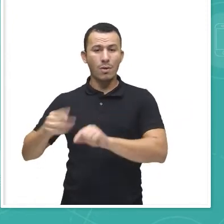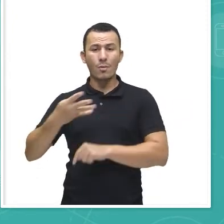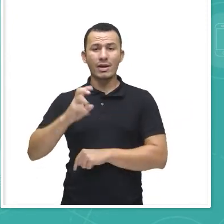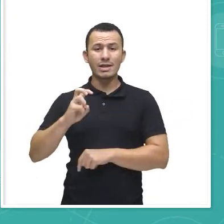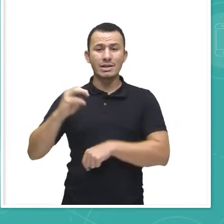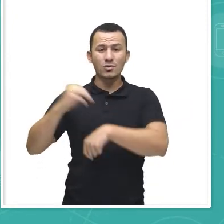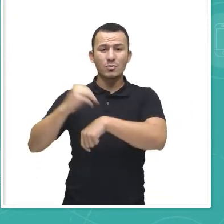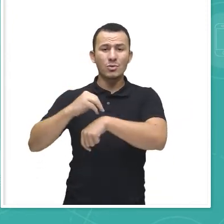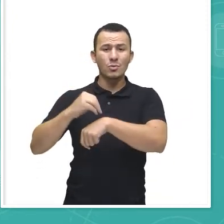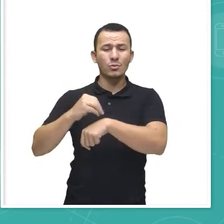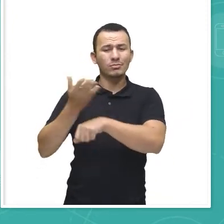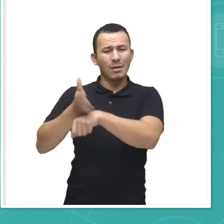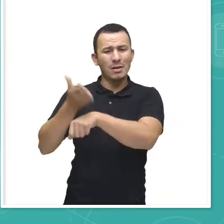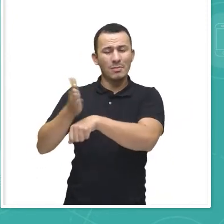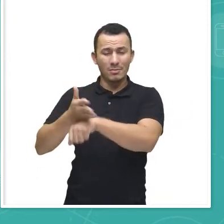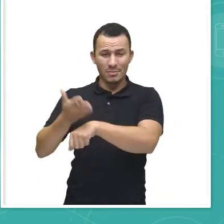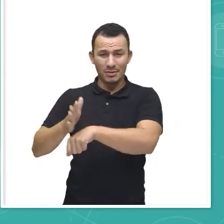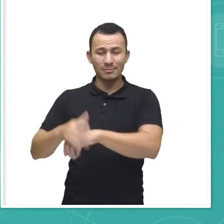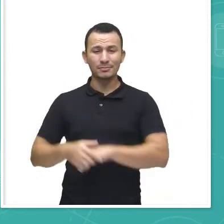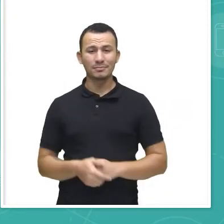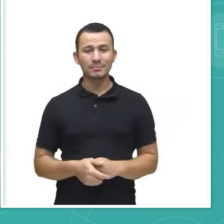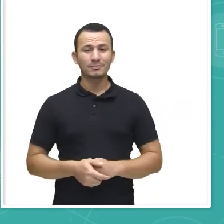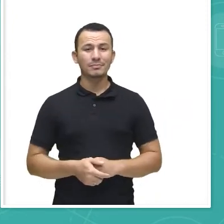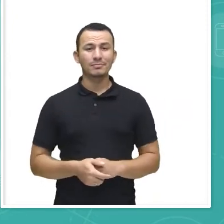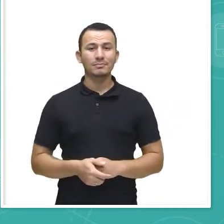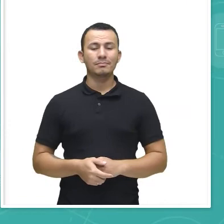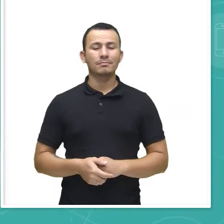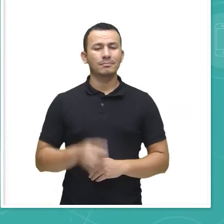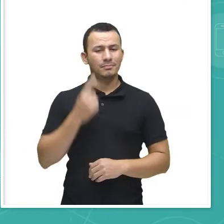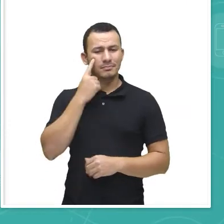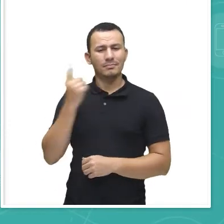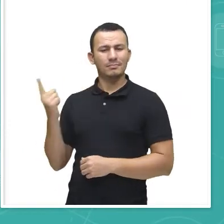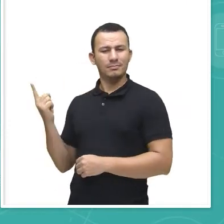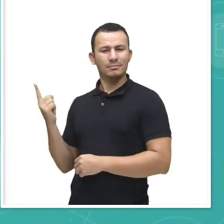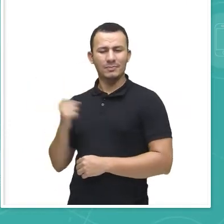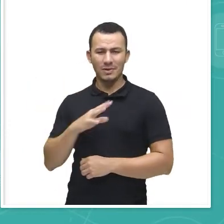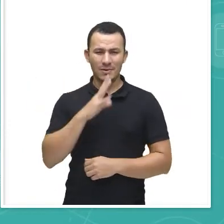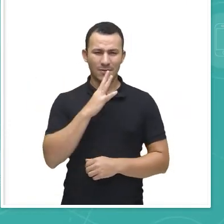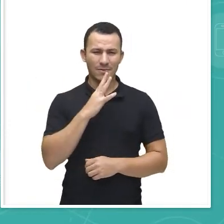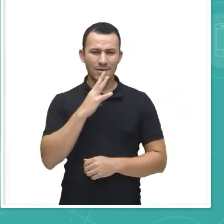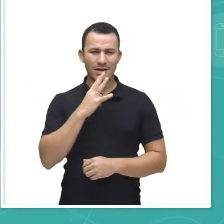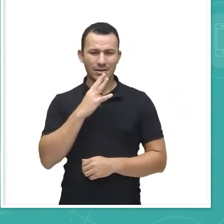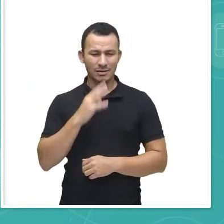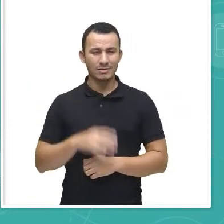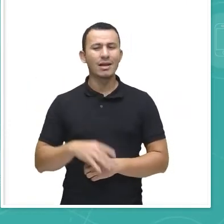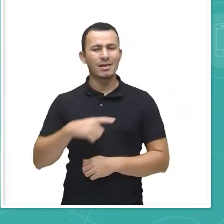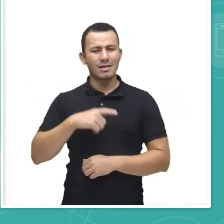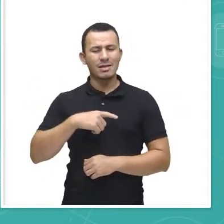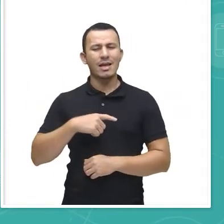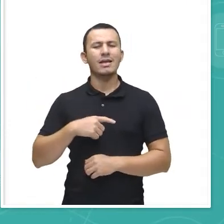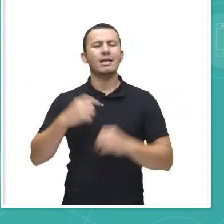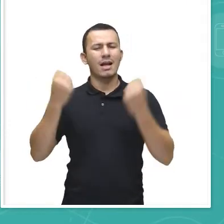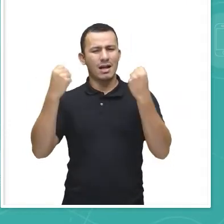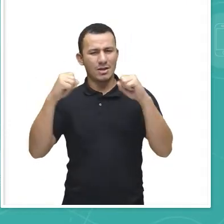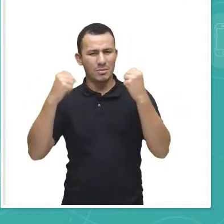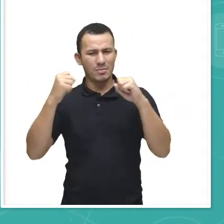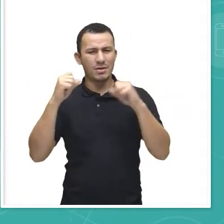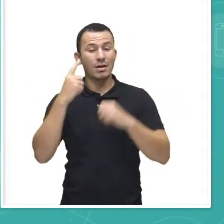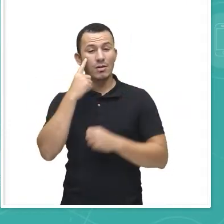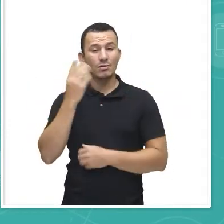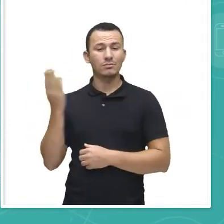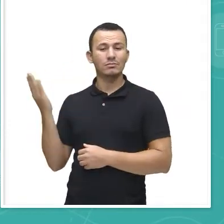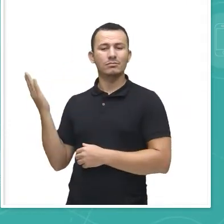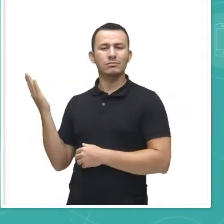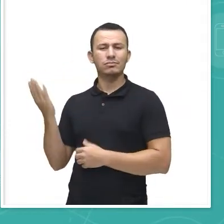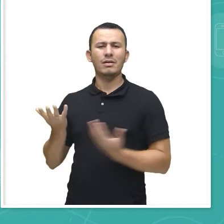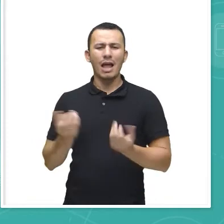tão tradicional ginástica de musculação, né, que está presente nas academias. Olha só aqui o rapaz, ó, querendo